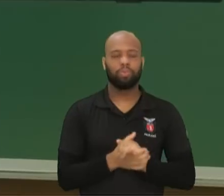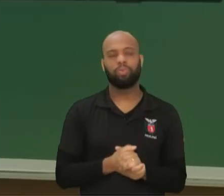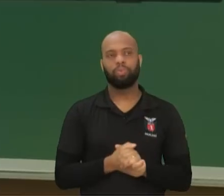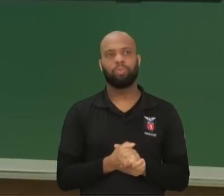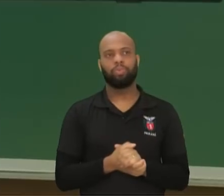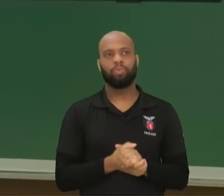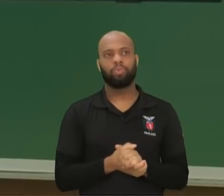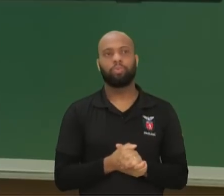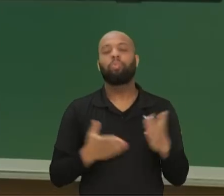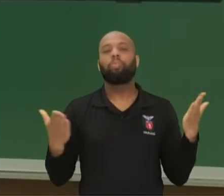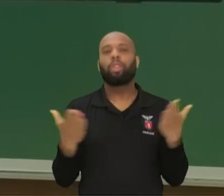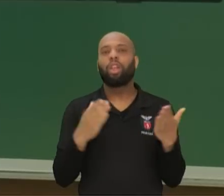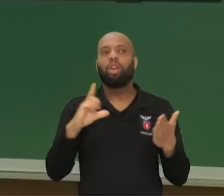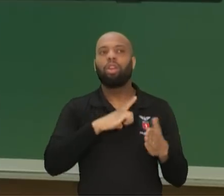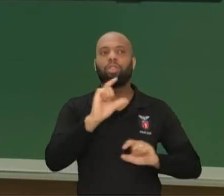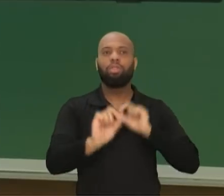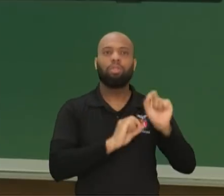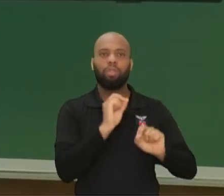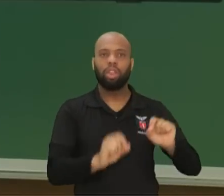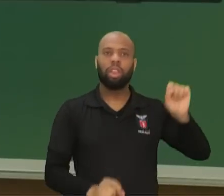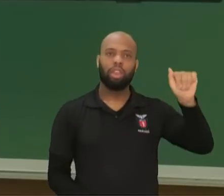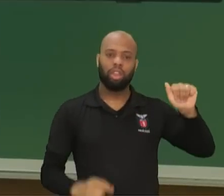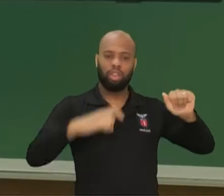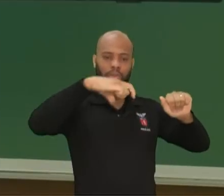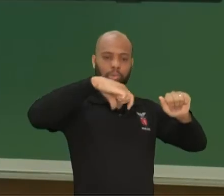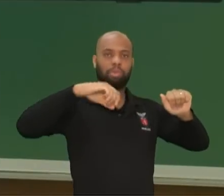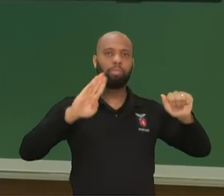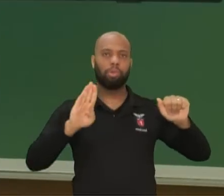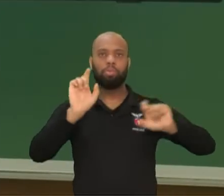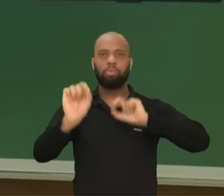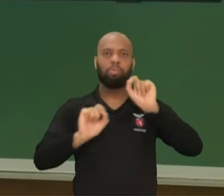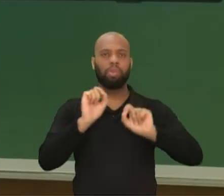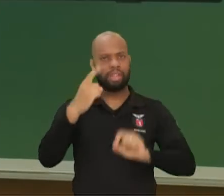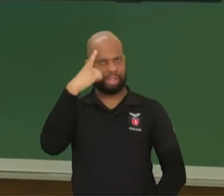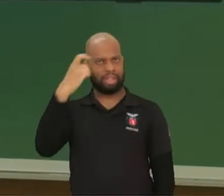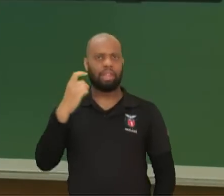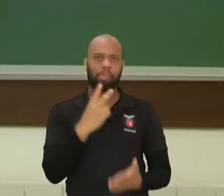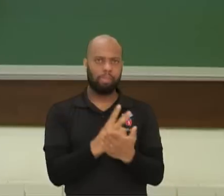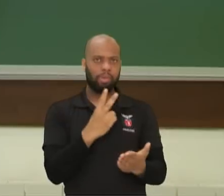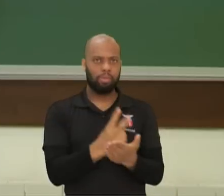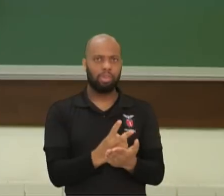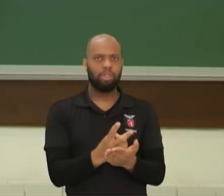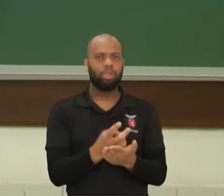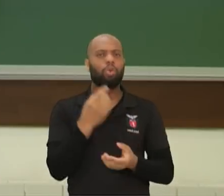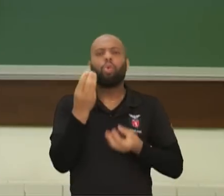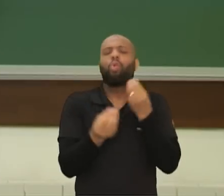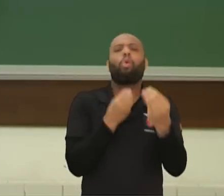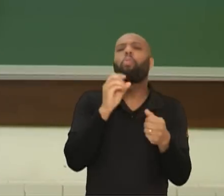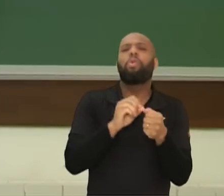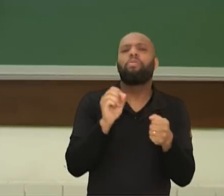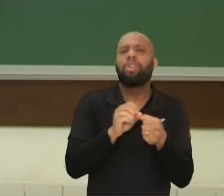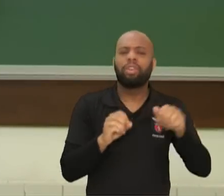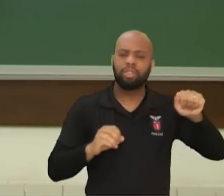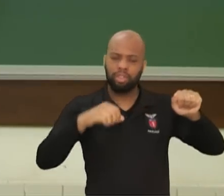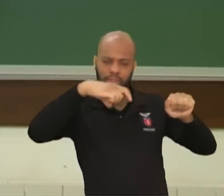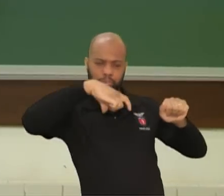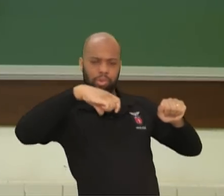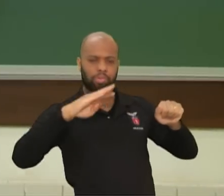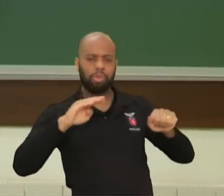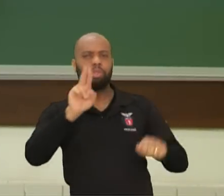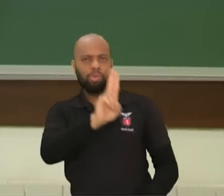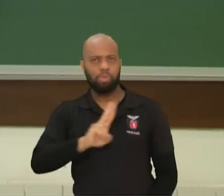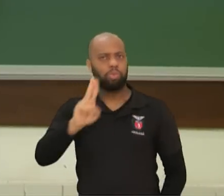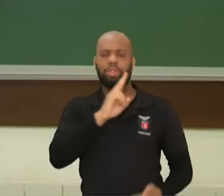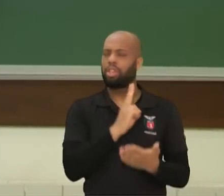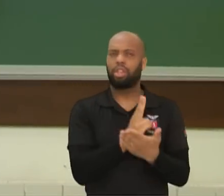amostral. Aí aqui, pessoal, olha só, nós temos essa interseção, que é a mesma ideia. Para calcular a interseção, como que nós fazemos? Utilizamos ali a mesma